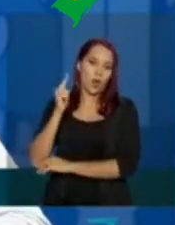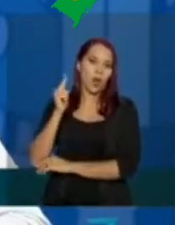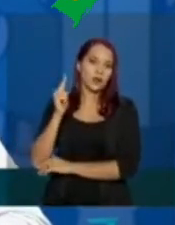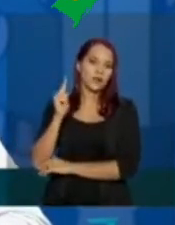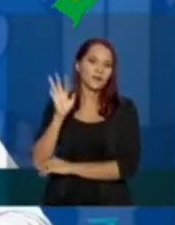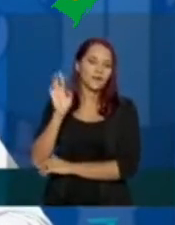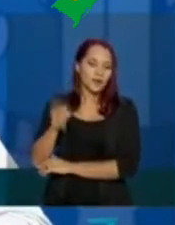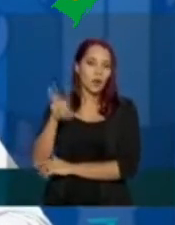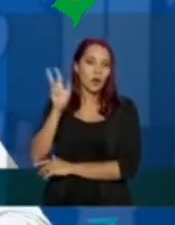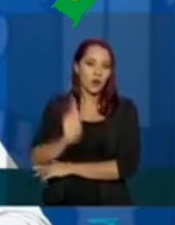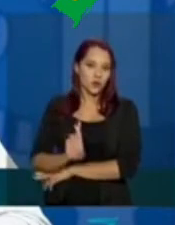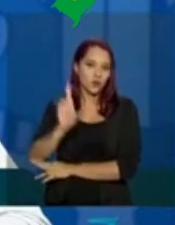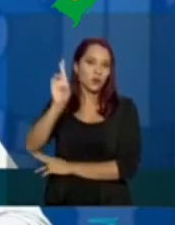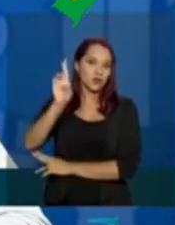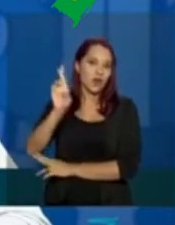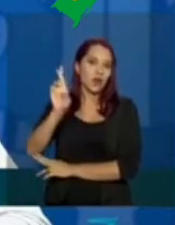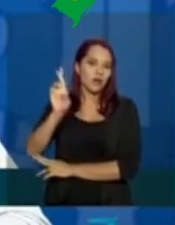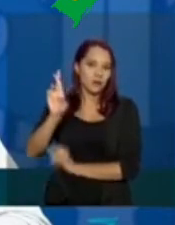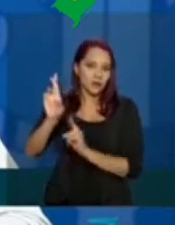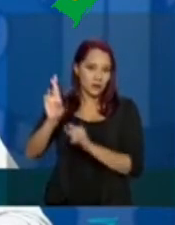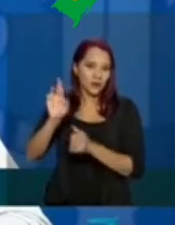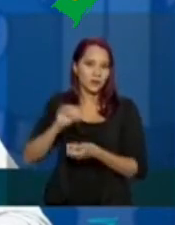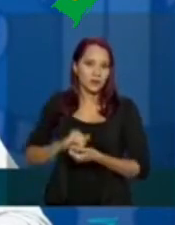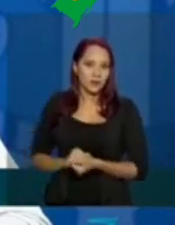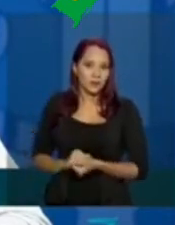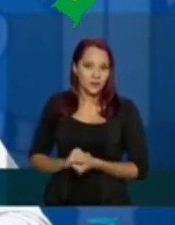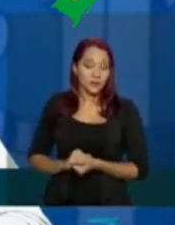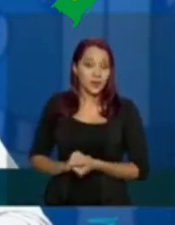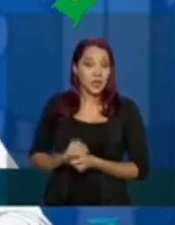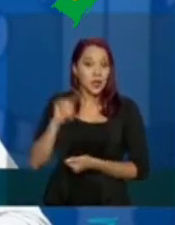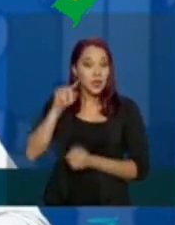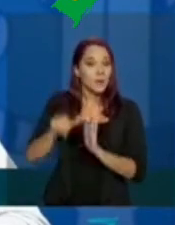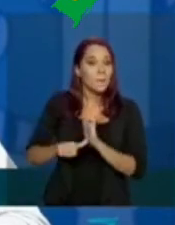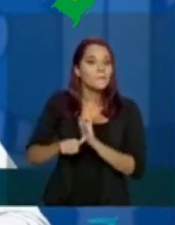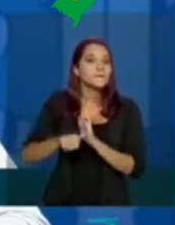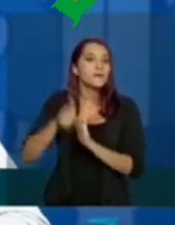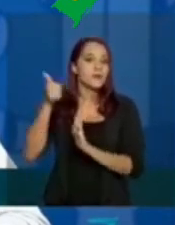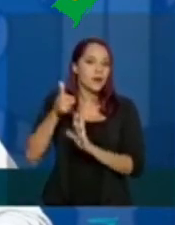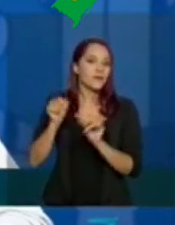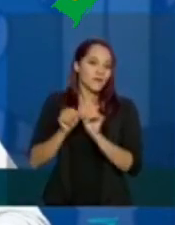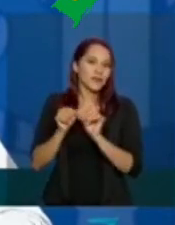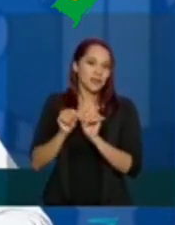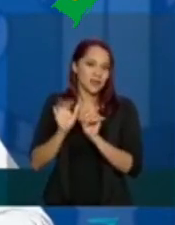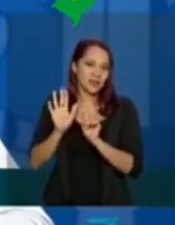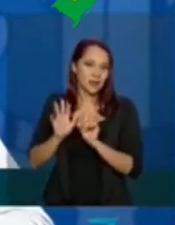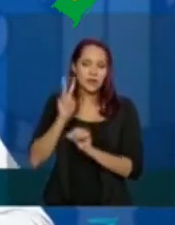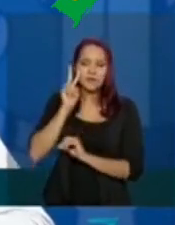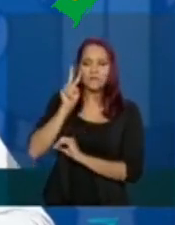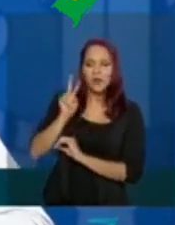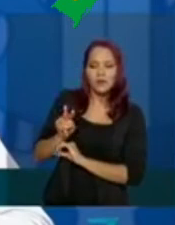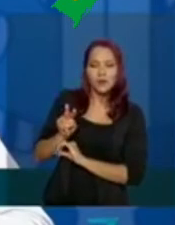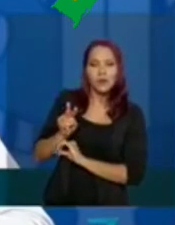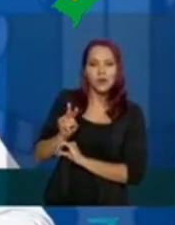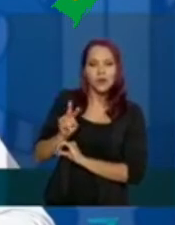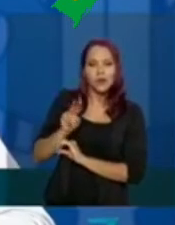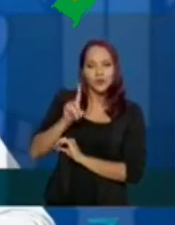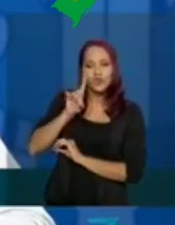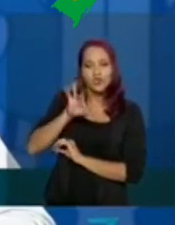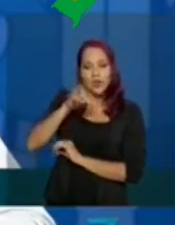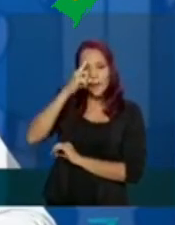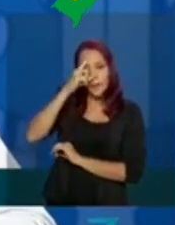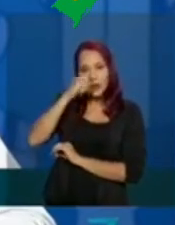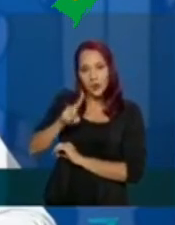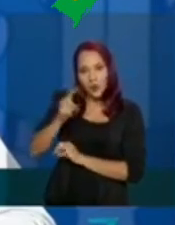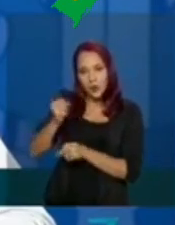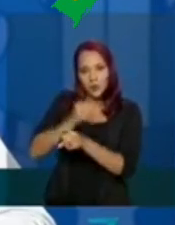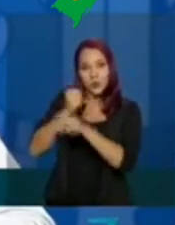ser o responsável pela operacionalização. Esse é o primeiro que nós estamos fazendo e nós vamos ver, da hora que nós damos a ordem até a